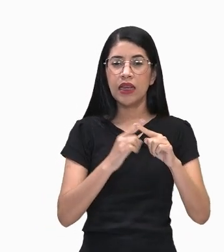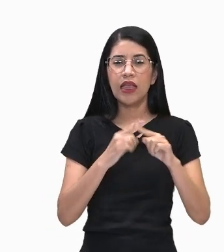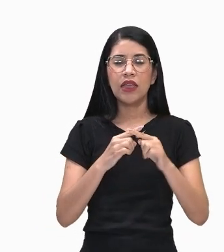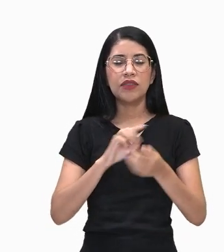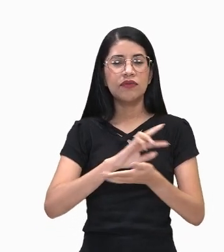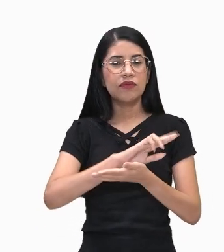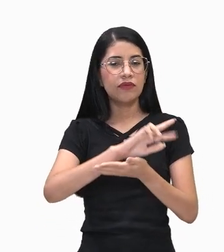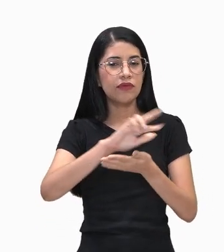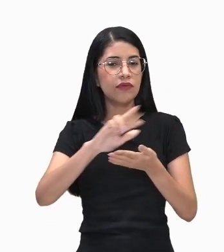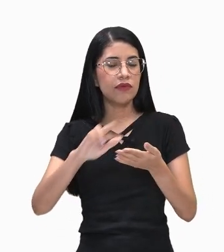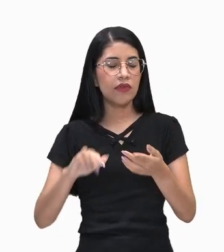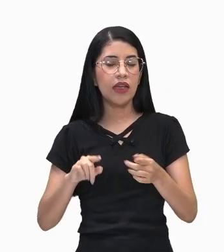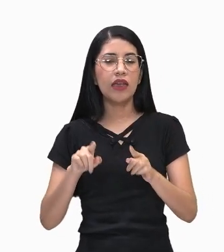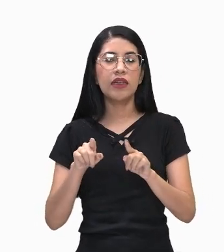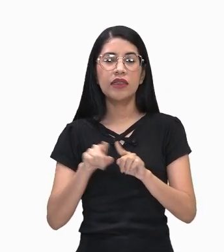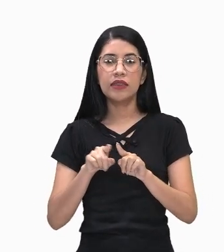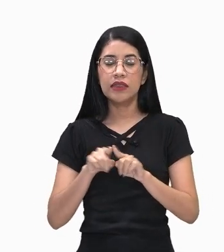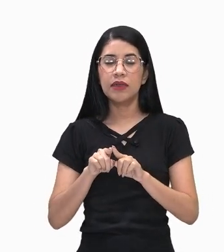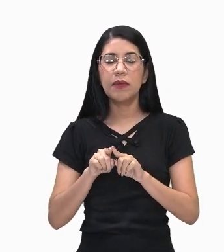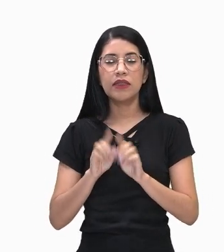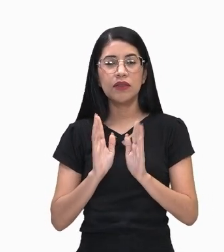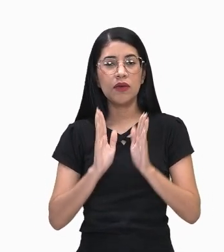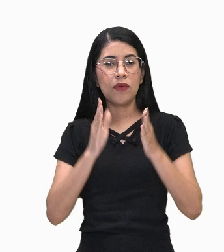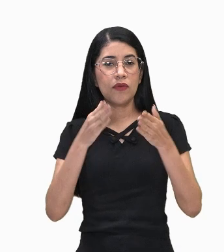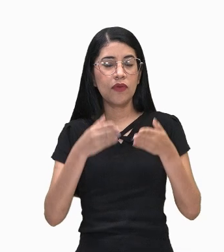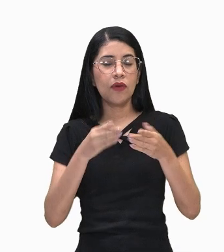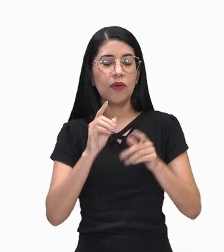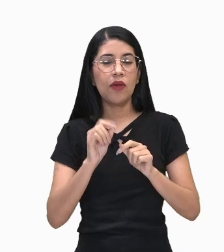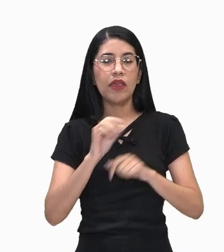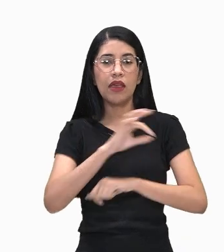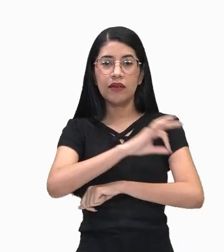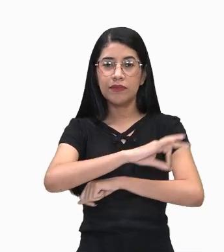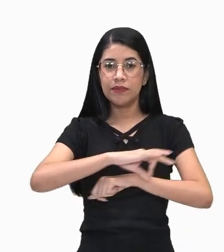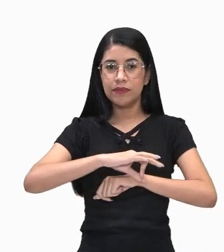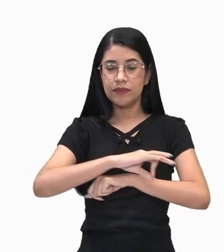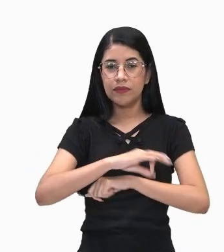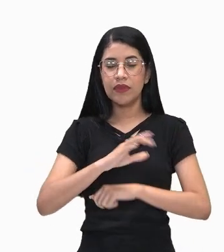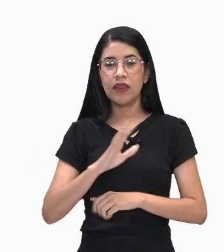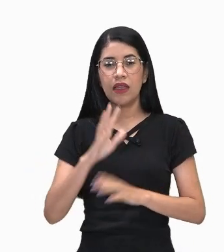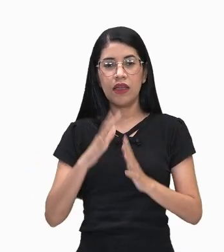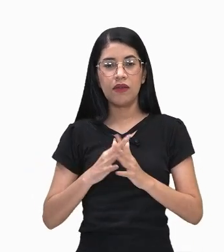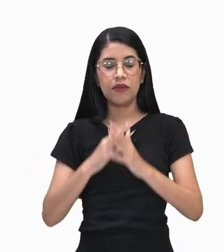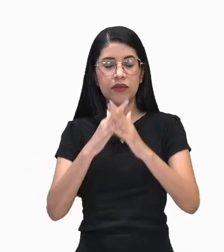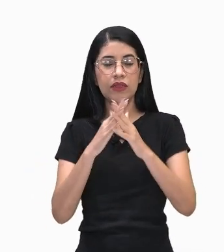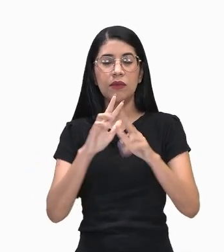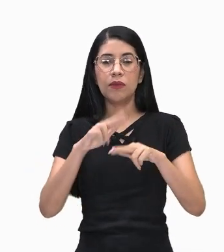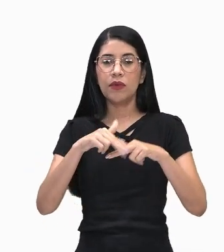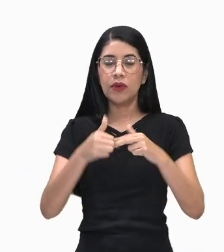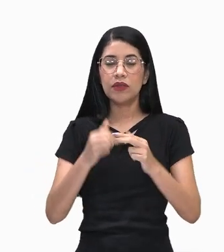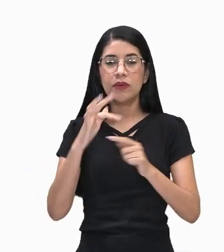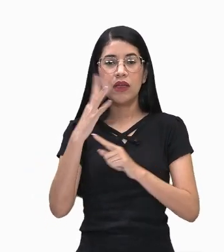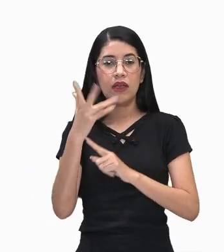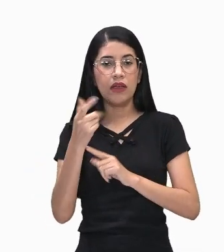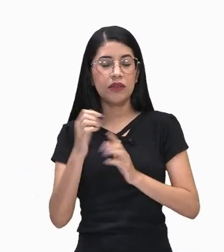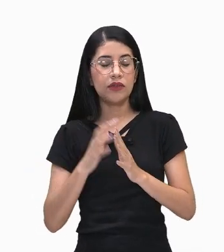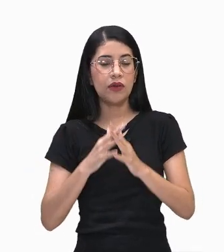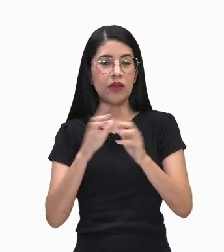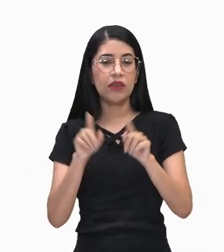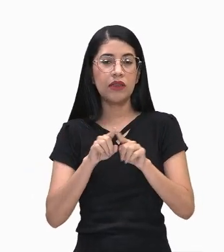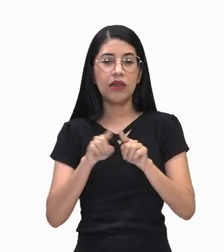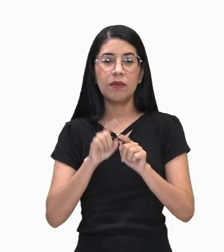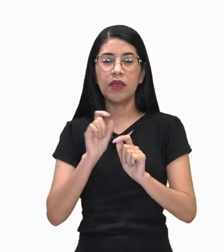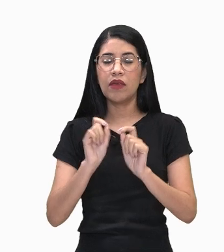e os mosteiros são as principais referências da arquitetura gótica. Por isso, a arte gótica é também conhecida